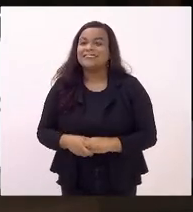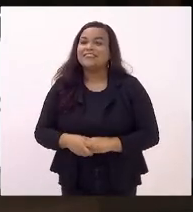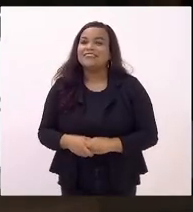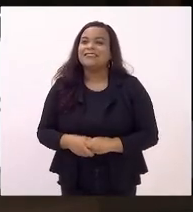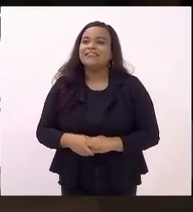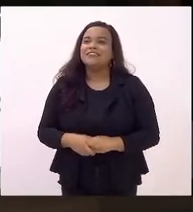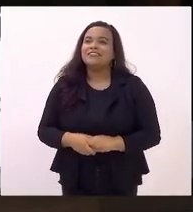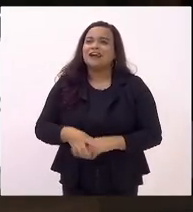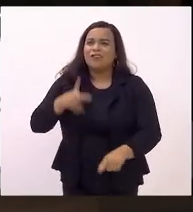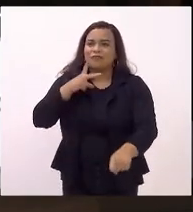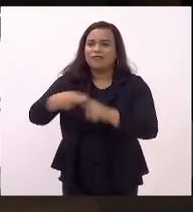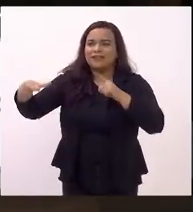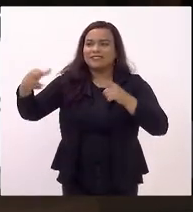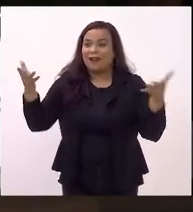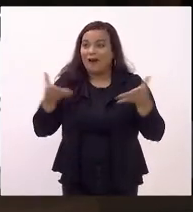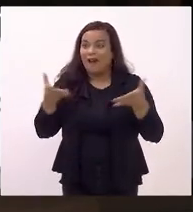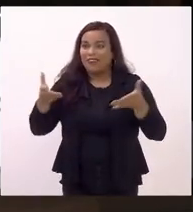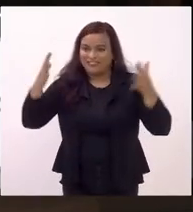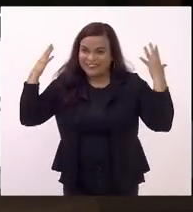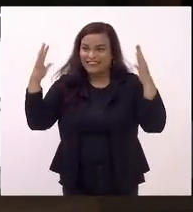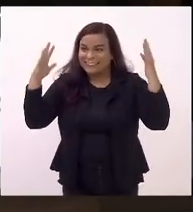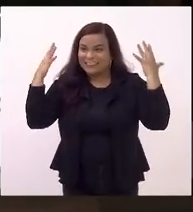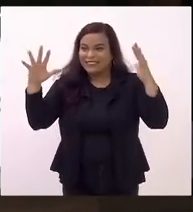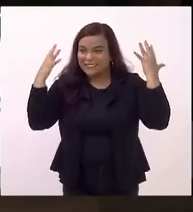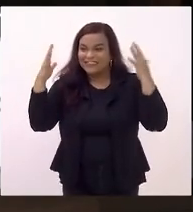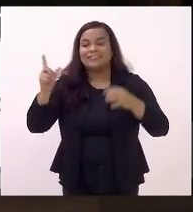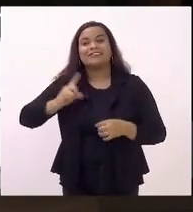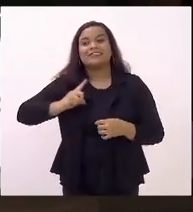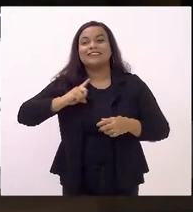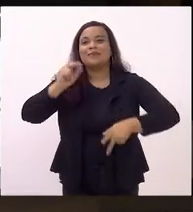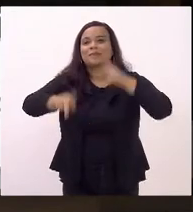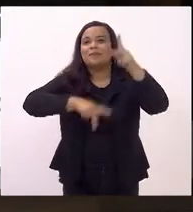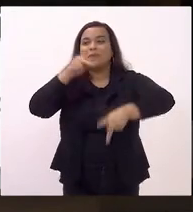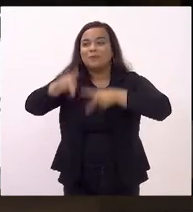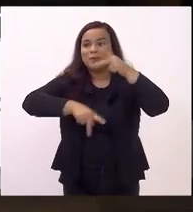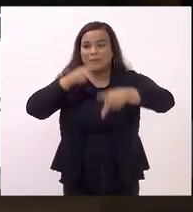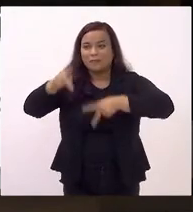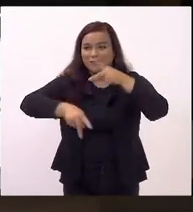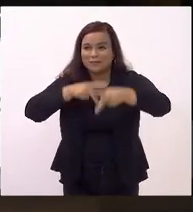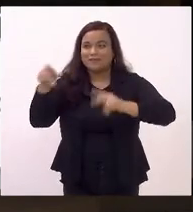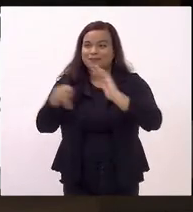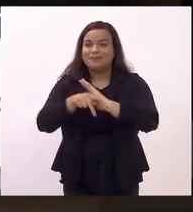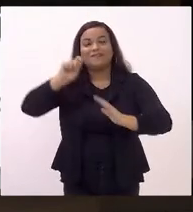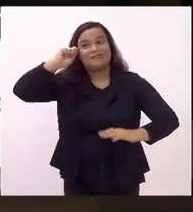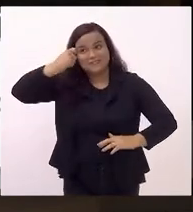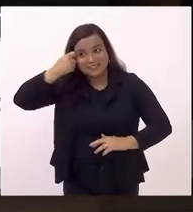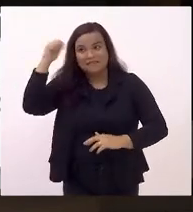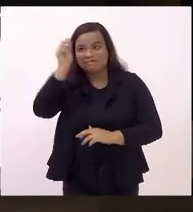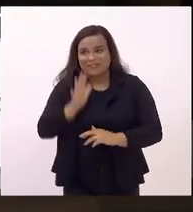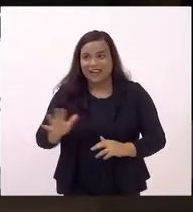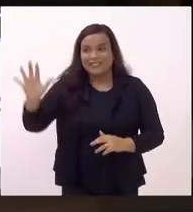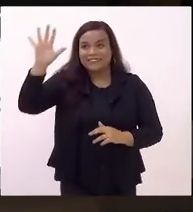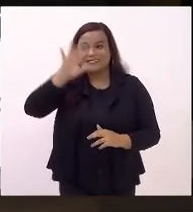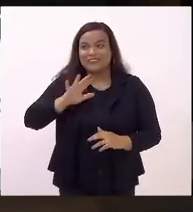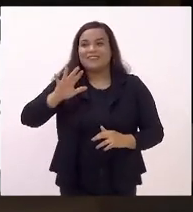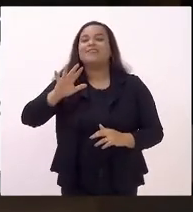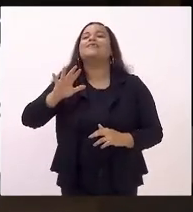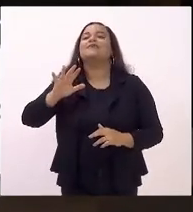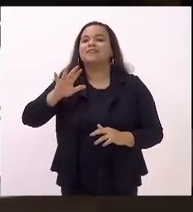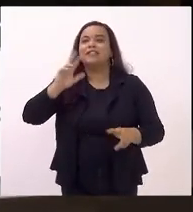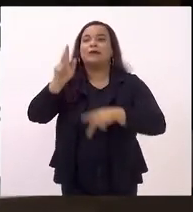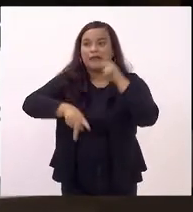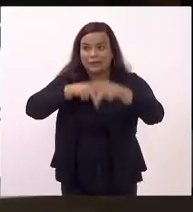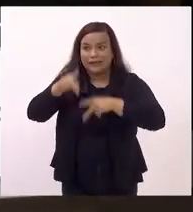essa vitória, essa celebração de toda a população negra no Brasil, toda a população